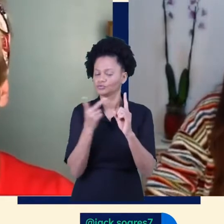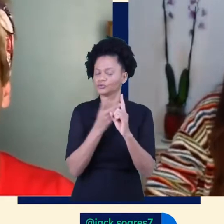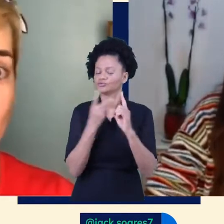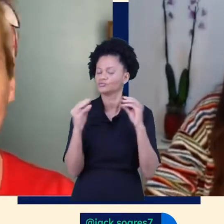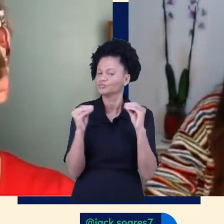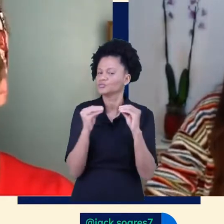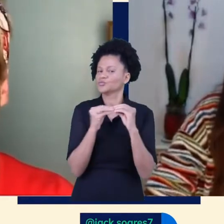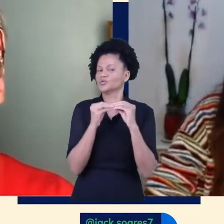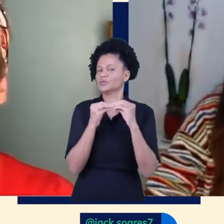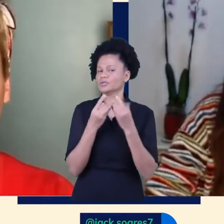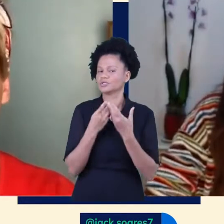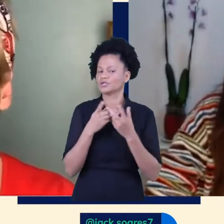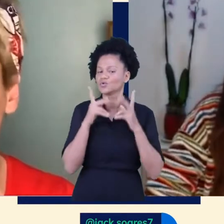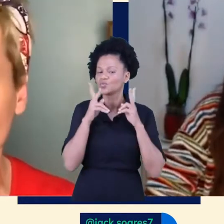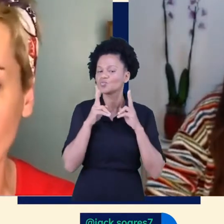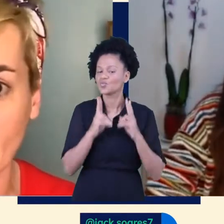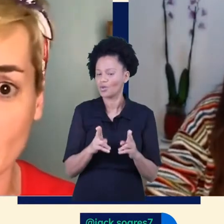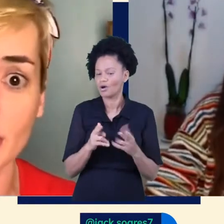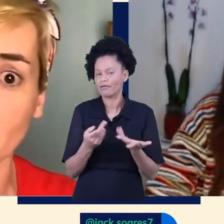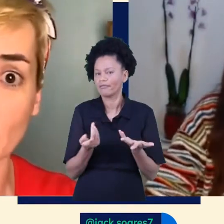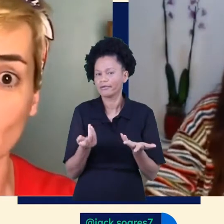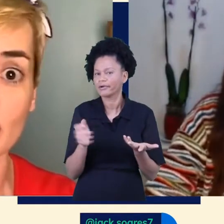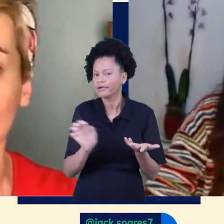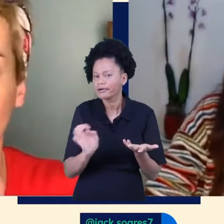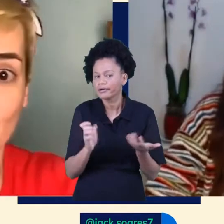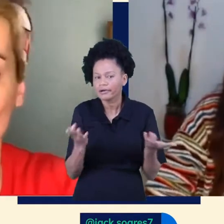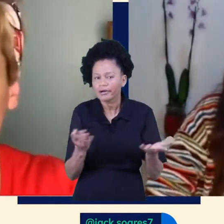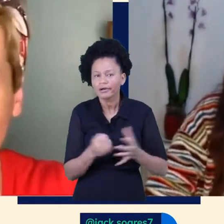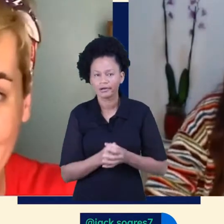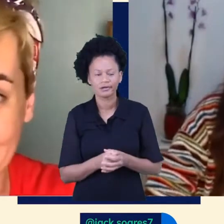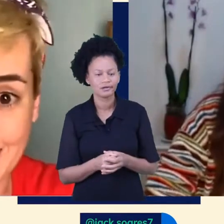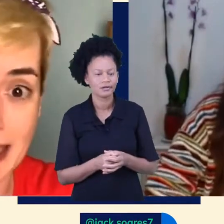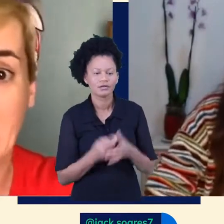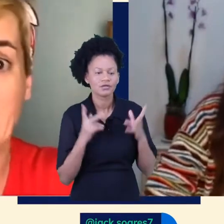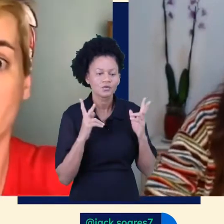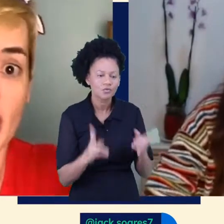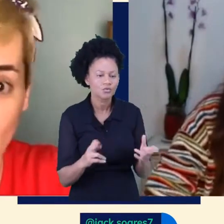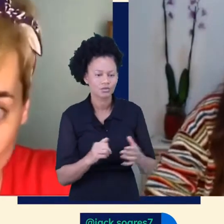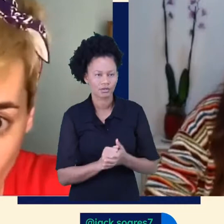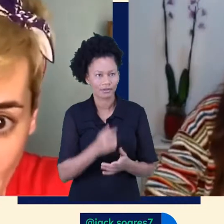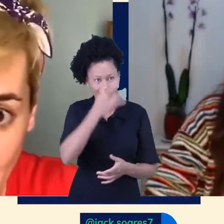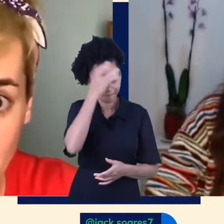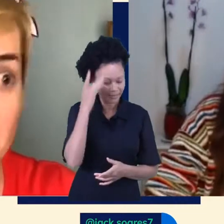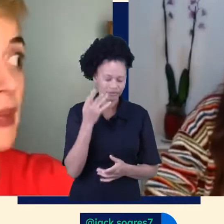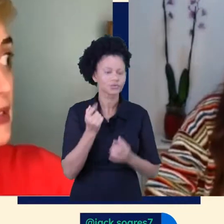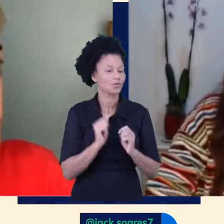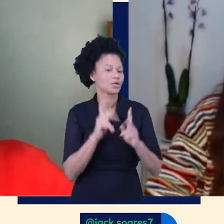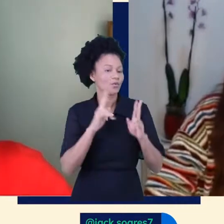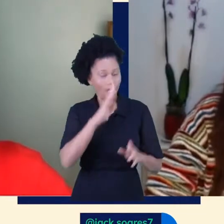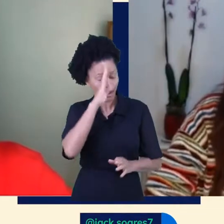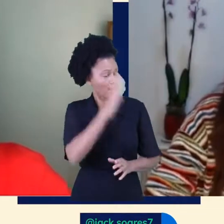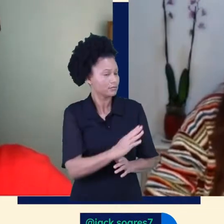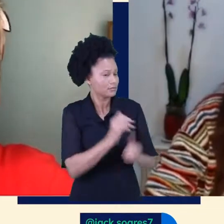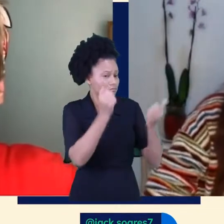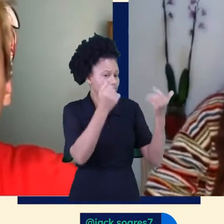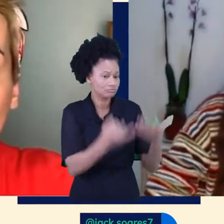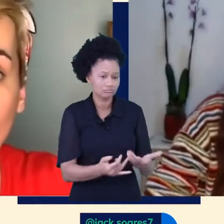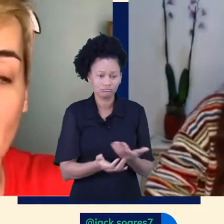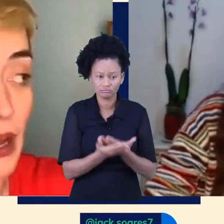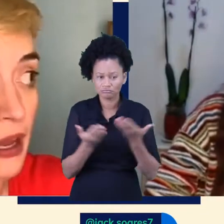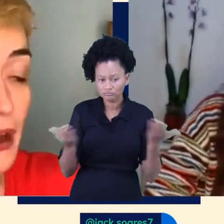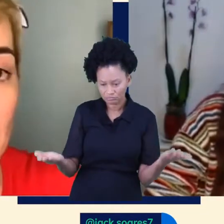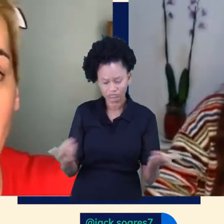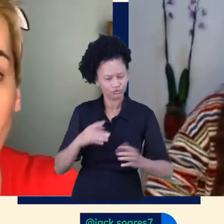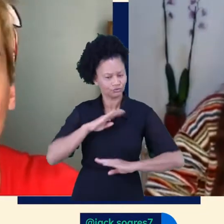Da mesma forma que você explica um beijo entre pessoas de sexos diferentes, gêneros diferentes. São duas pessoas se beijando, tá